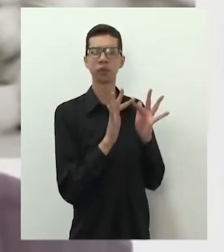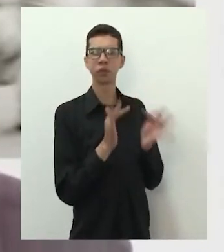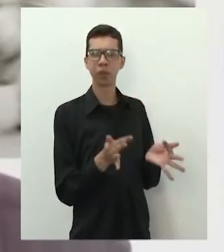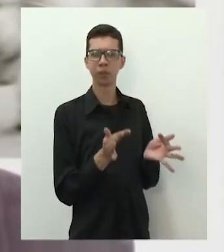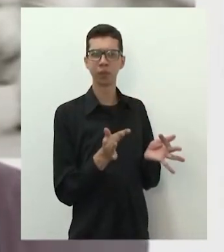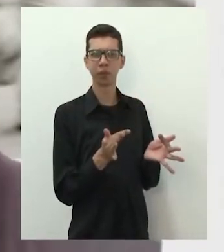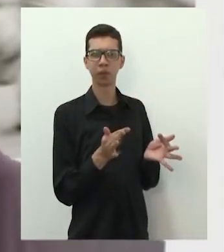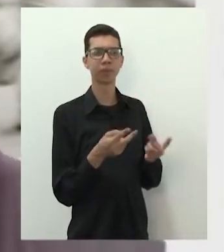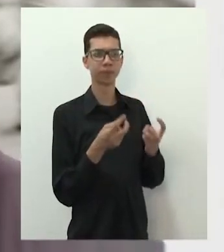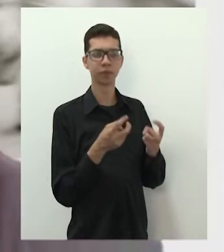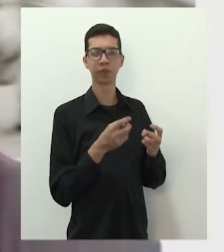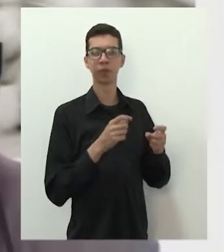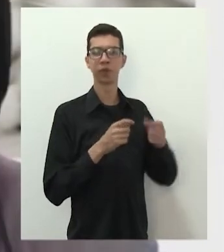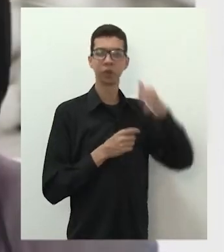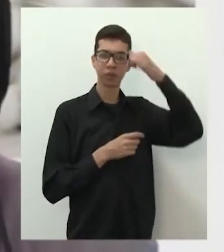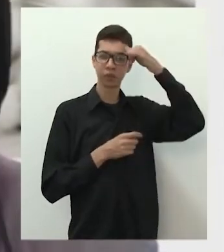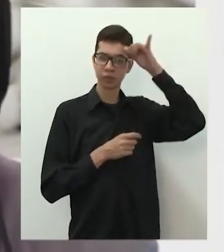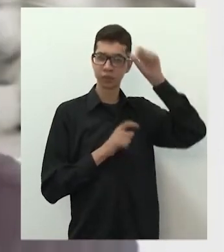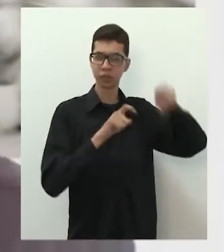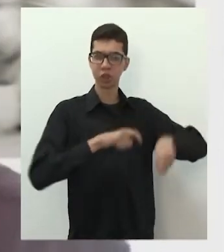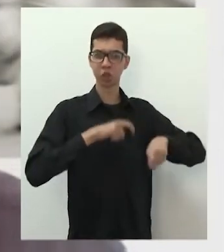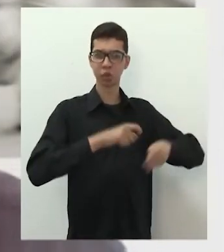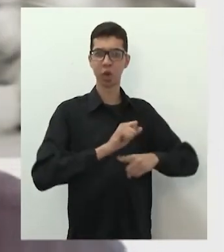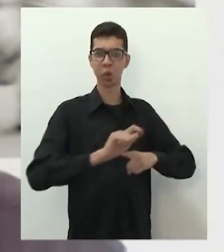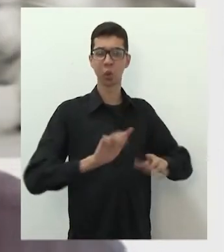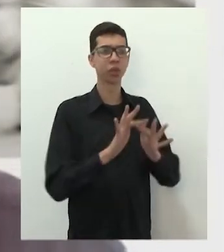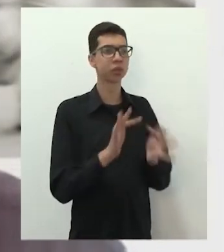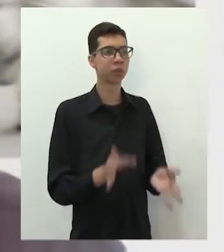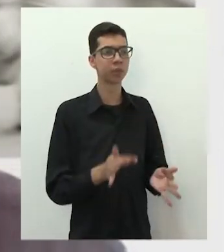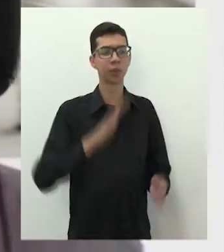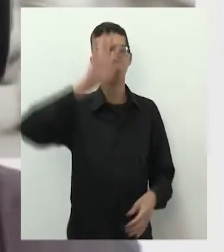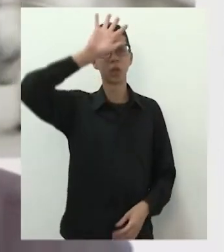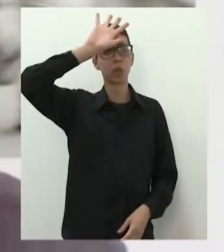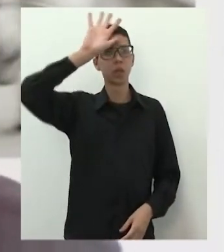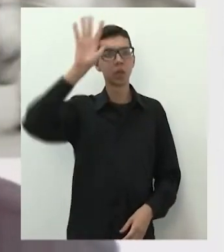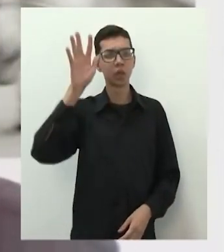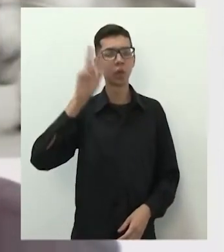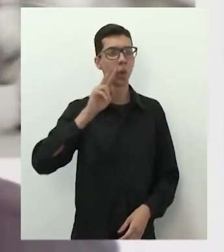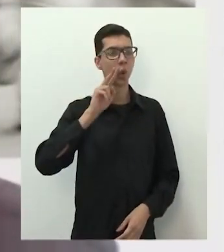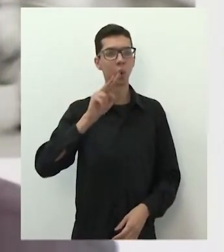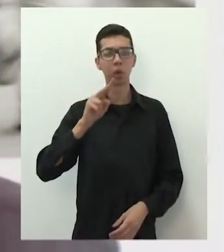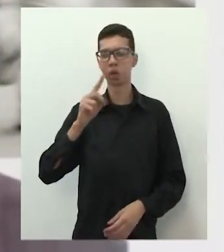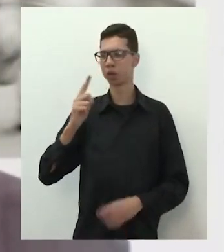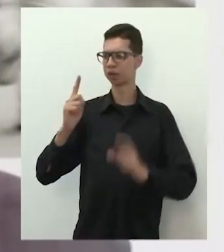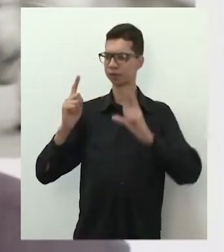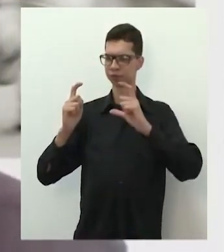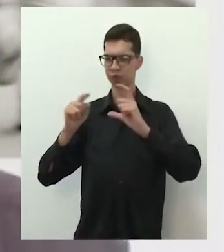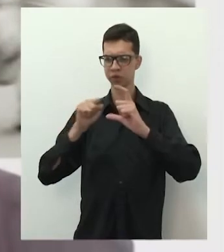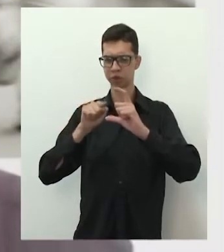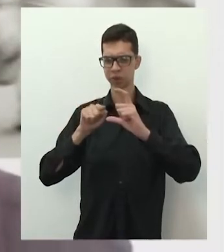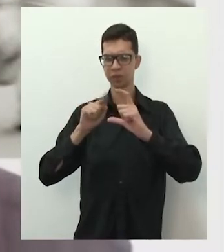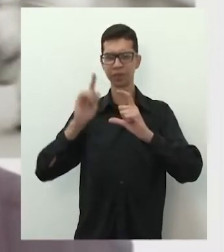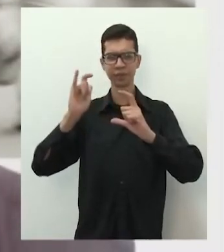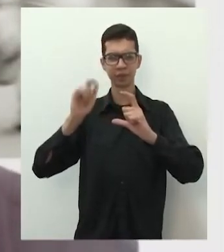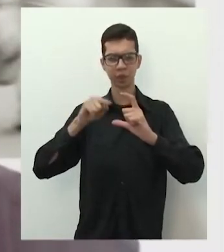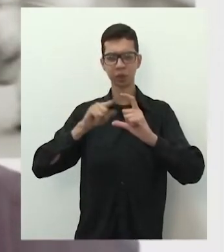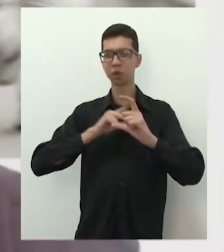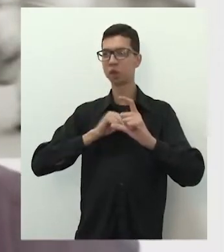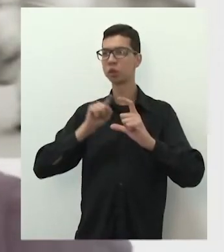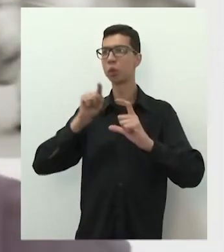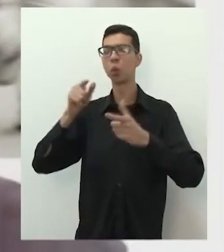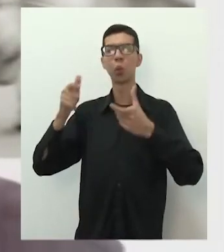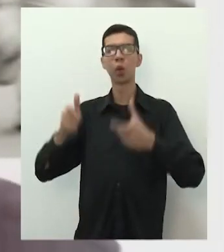lá no Nordeste, tomando água de coco, né, Tânia? Tirando foto do pé. Você já tirou foto do pé? Tem cara que já tirou foto do pé, né? Tomando